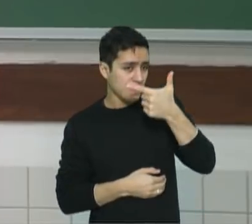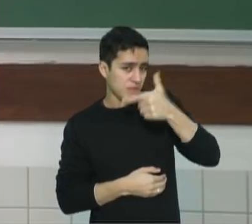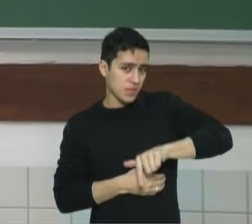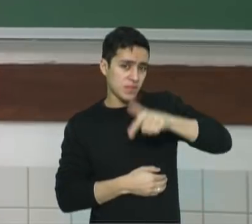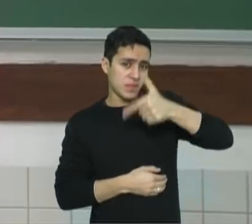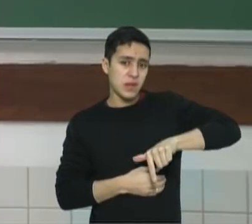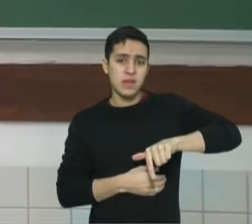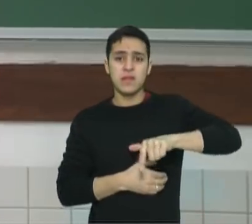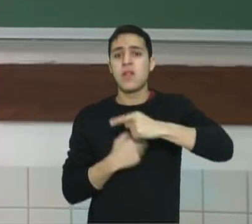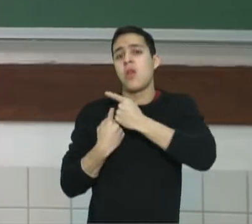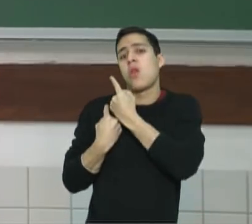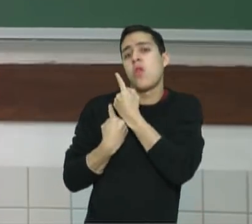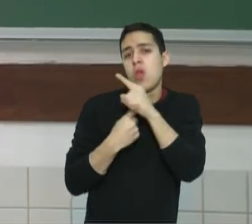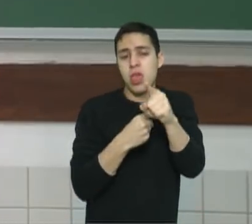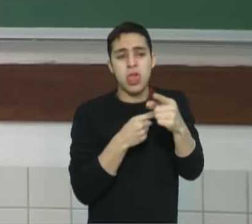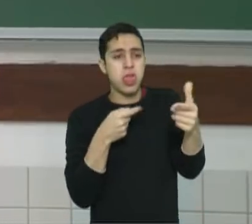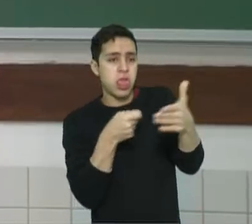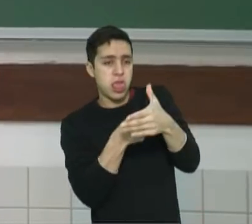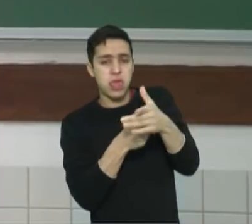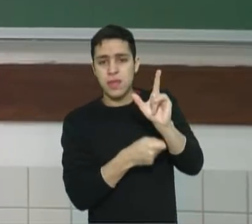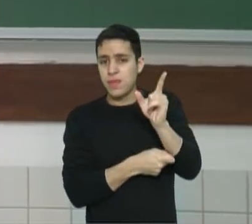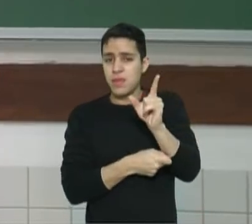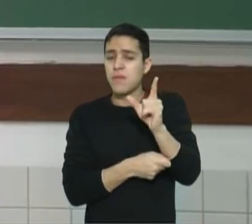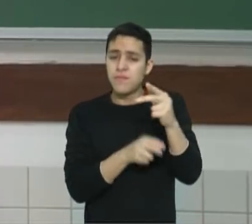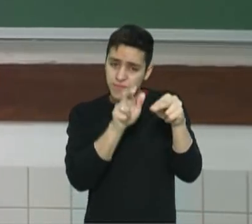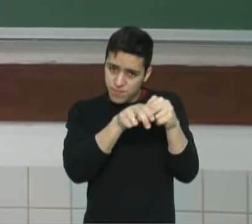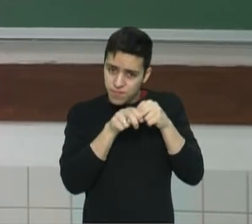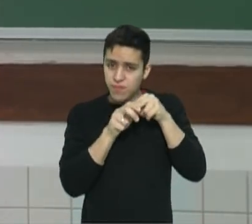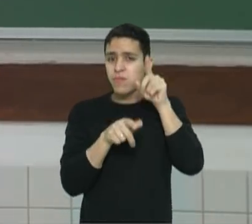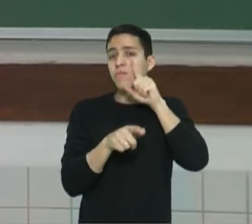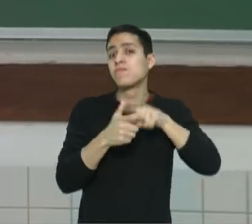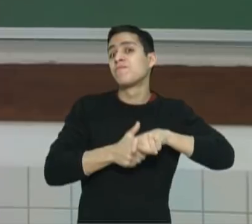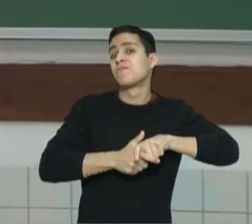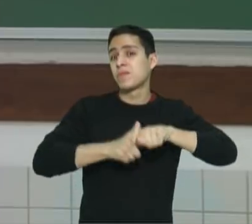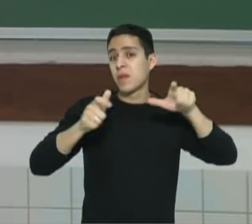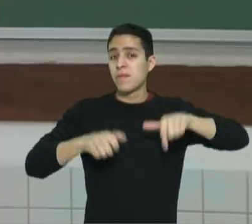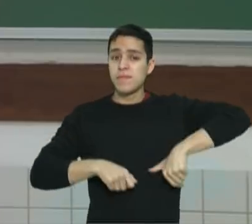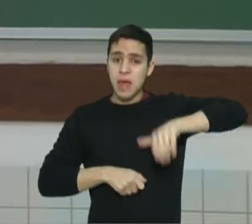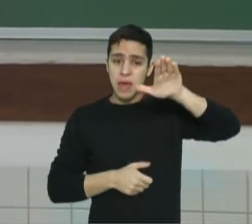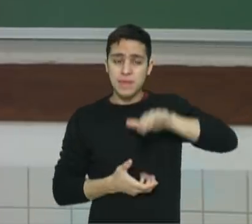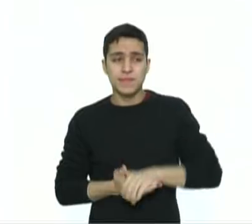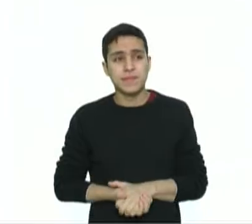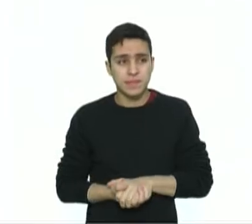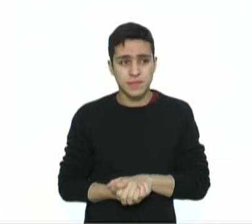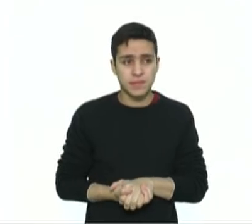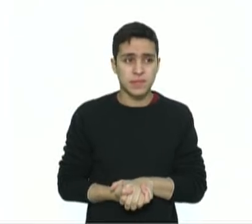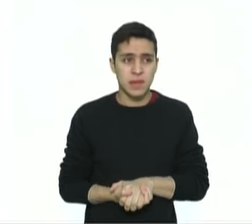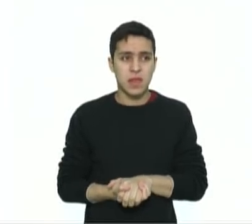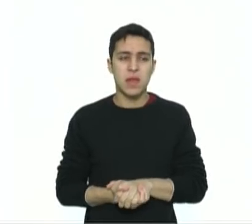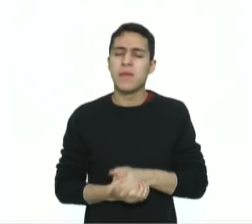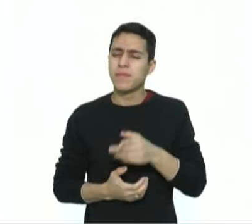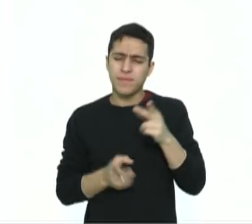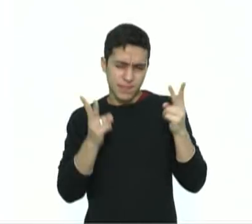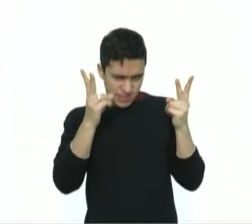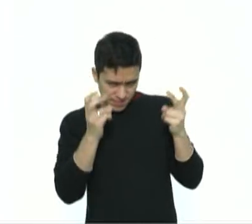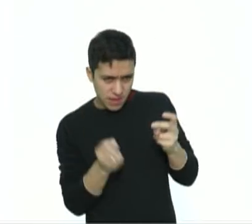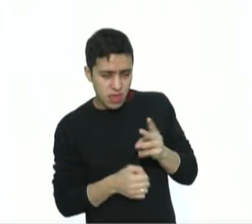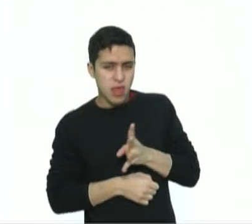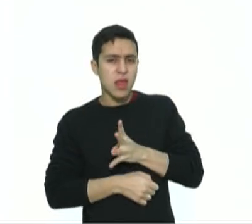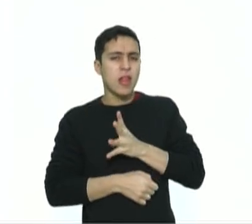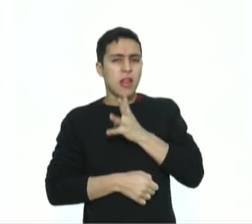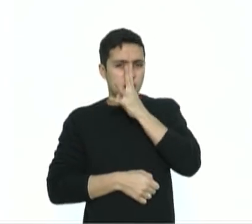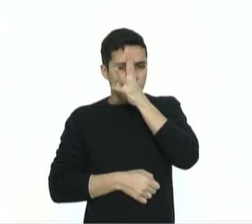uma força contrária que os impedisse. Por isso que cresce cada vez mais. Nós percebemos estas intervenções